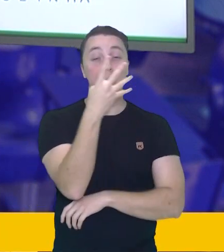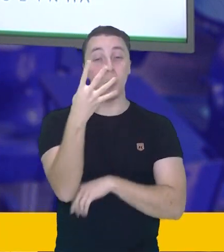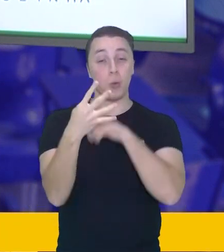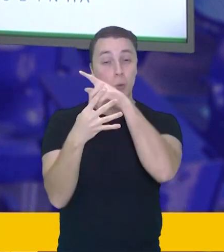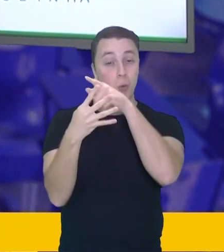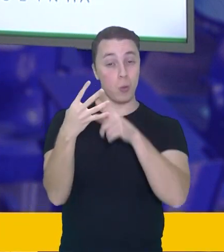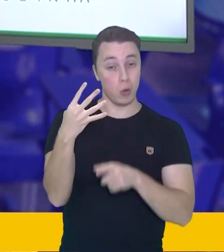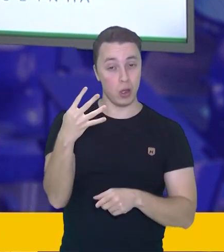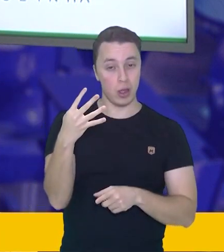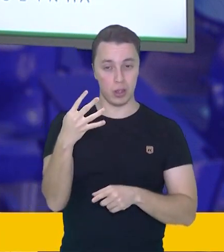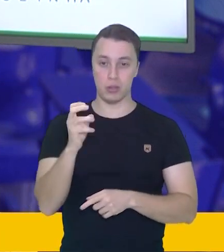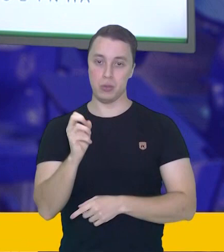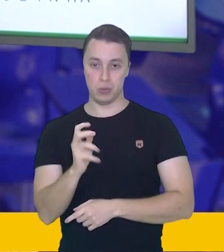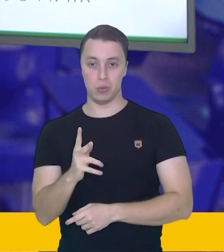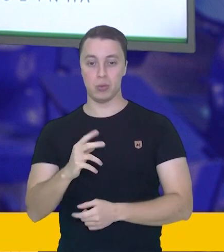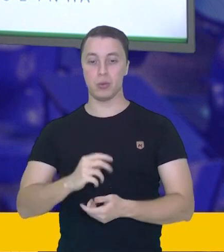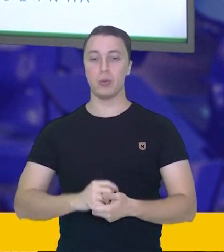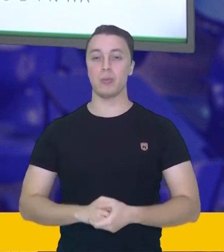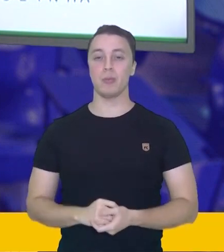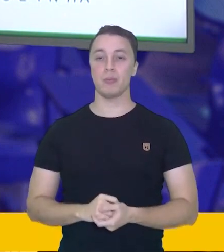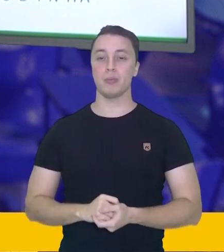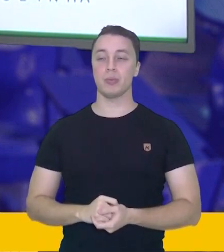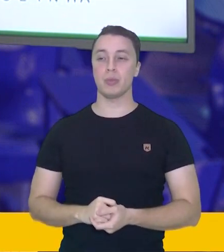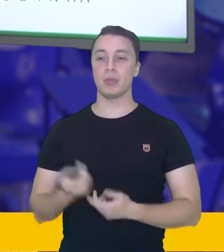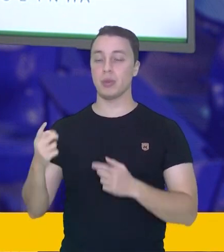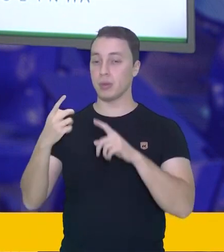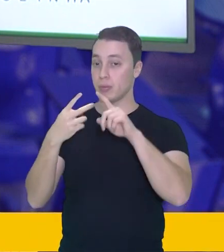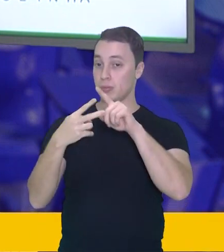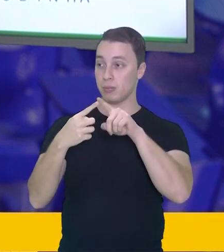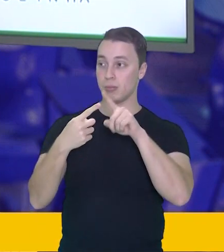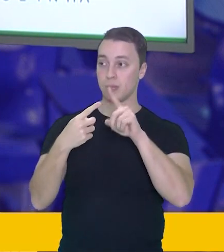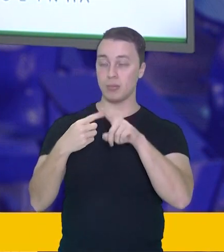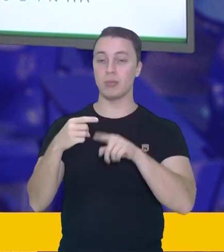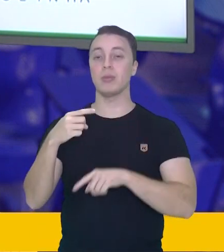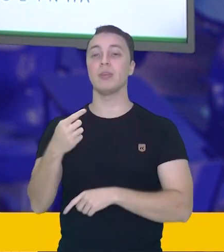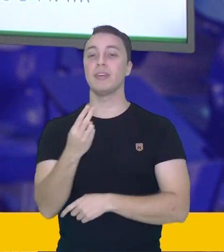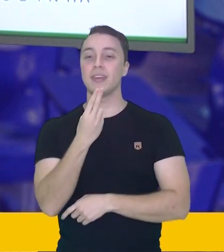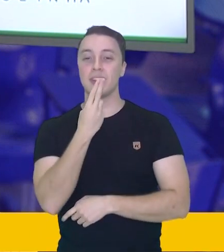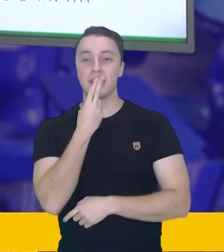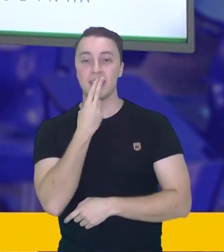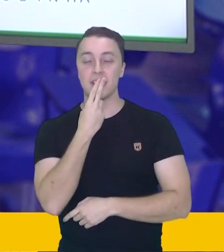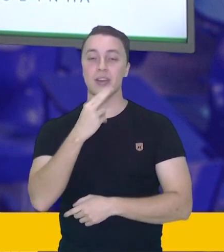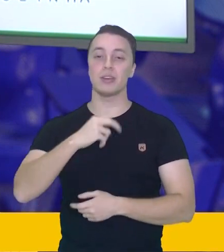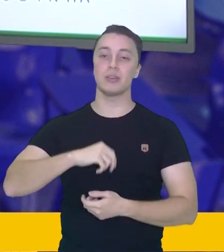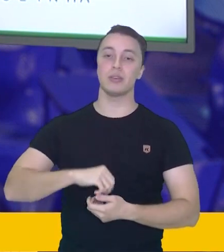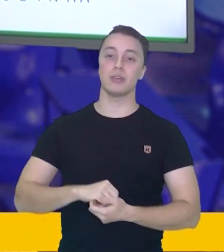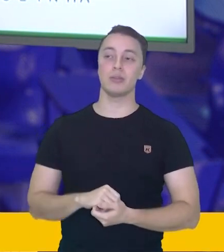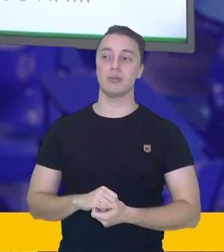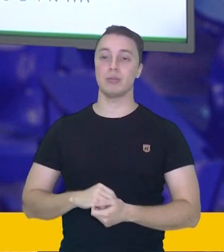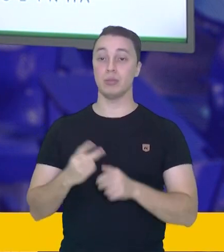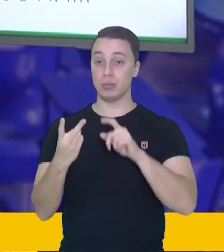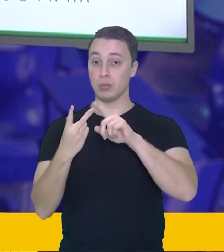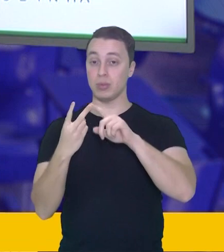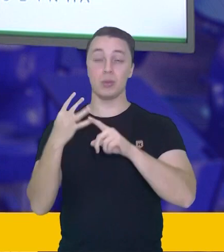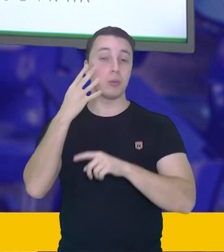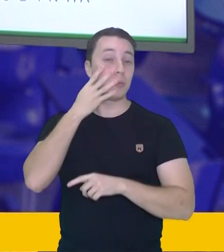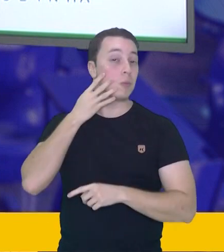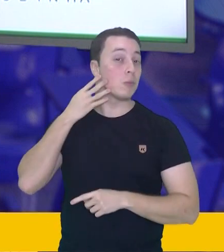Vamos lá descobrir onde estavam. A Mônica, aqui em cima, o